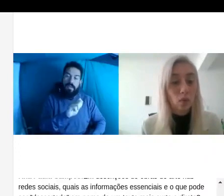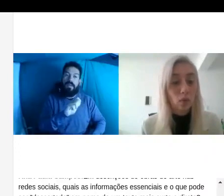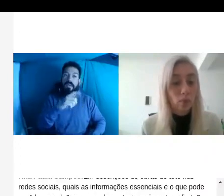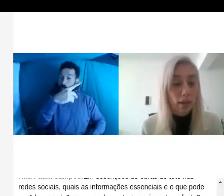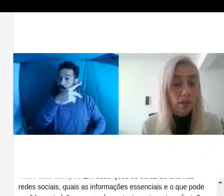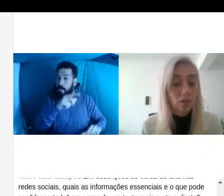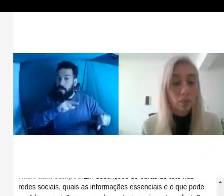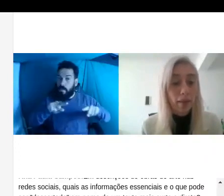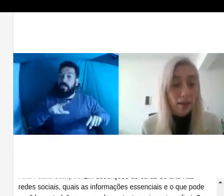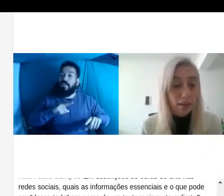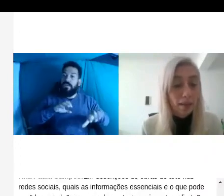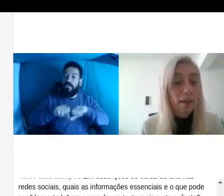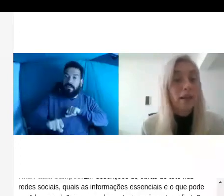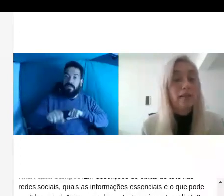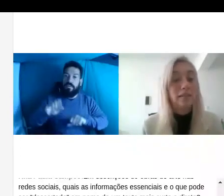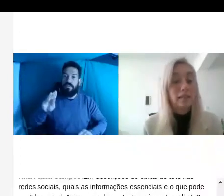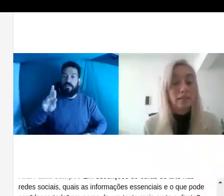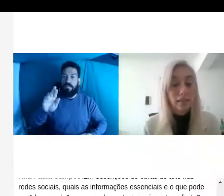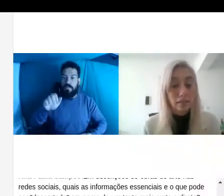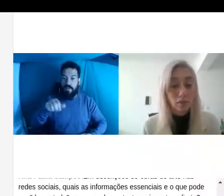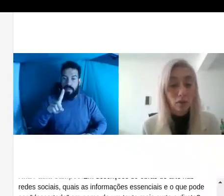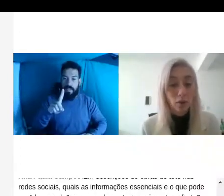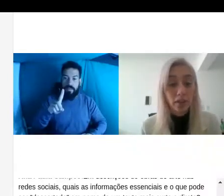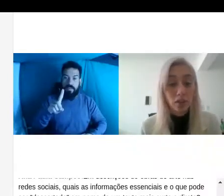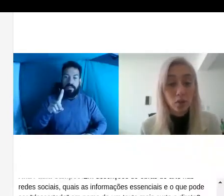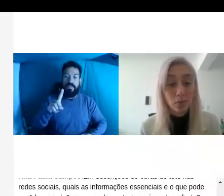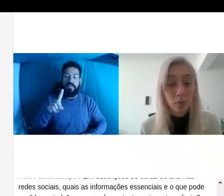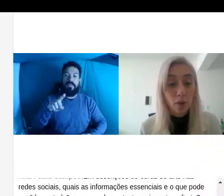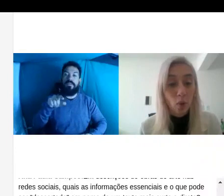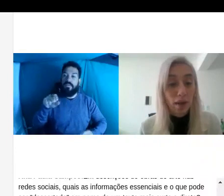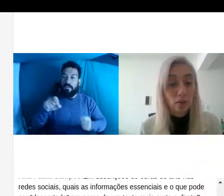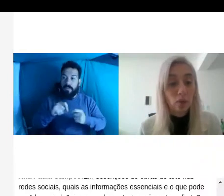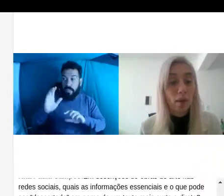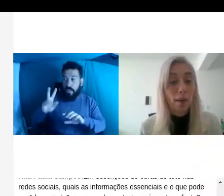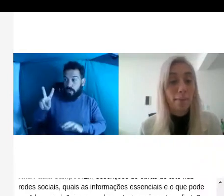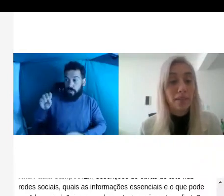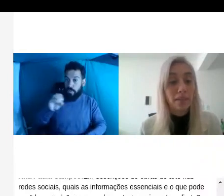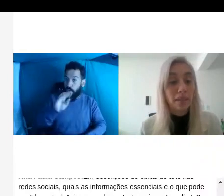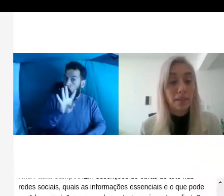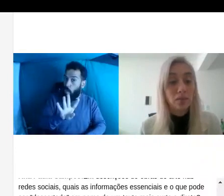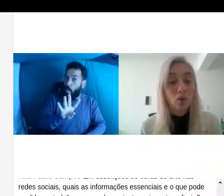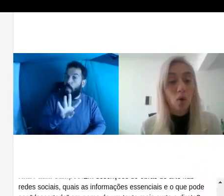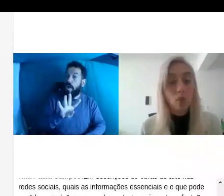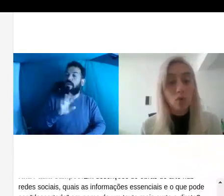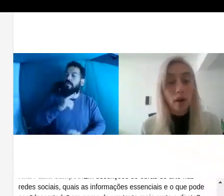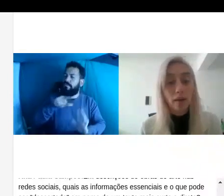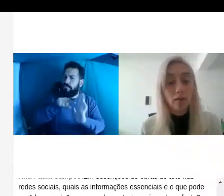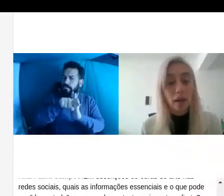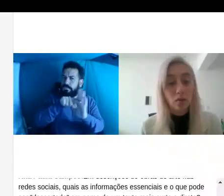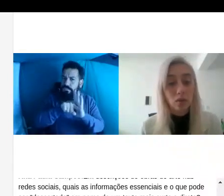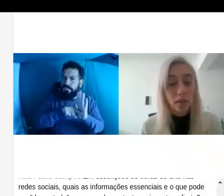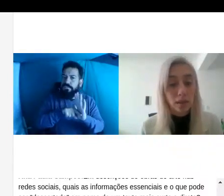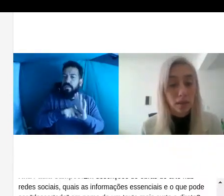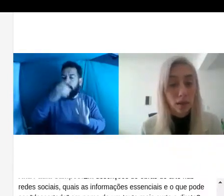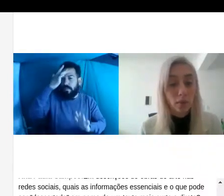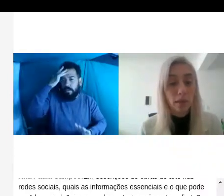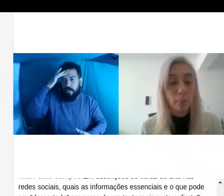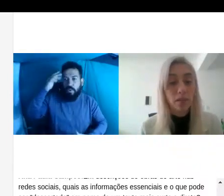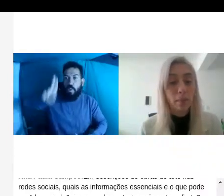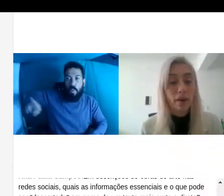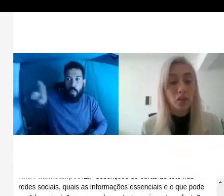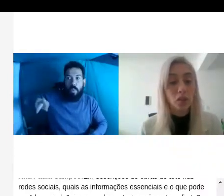com o Brent Benek, desenvolveu desde 2004 pesquisas com usuários da audiodescrição